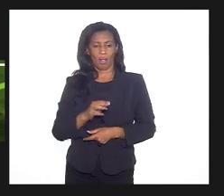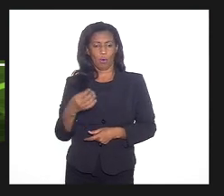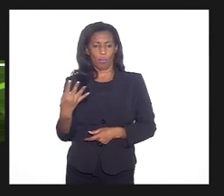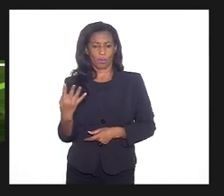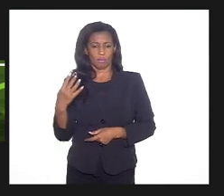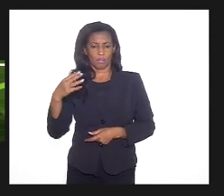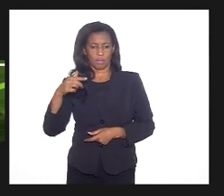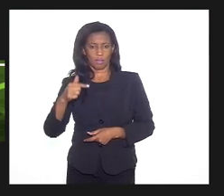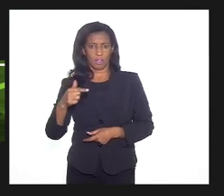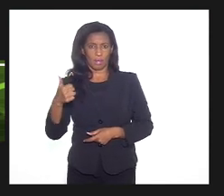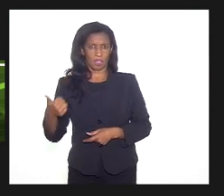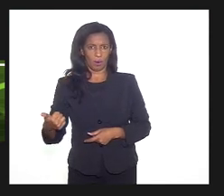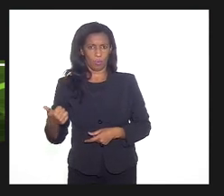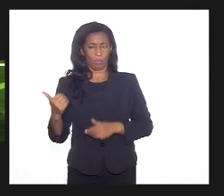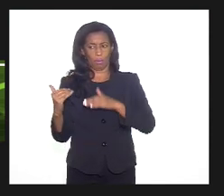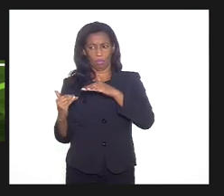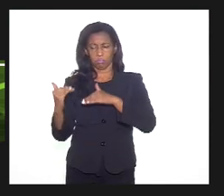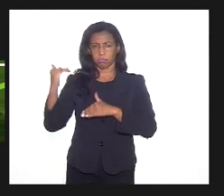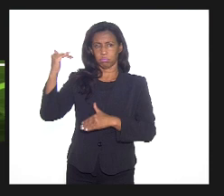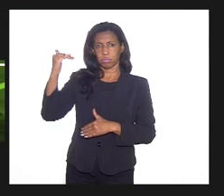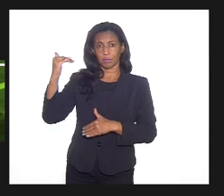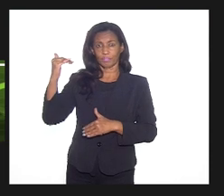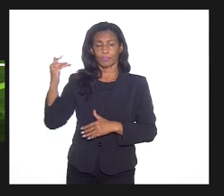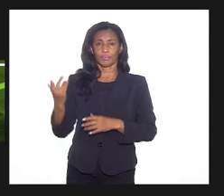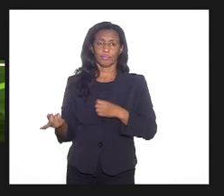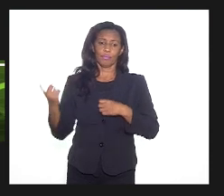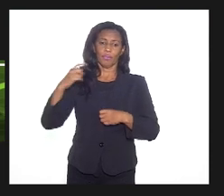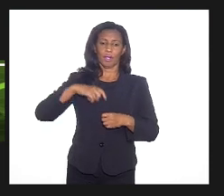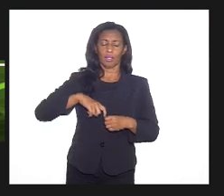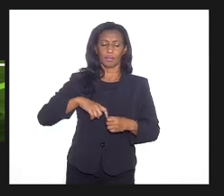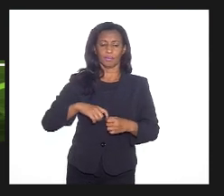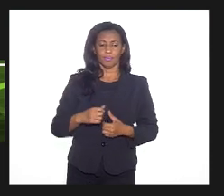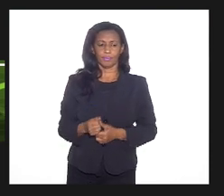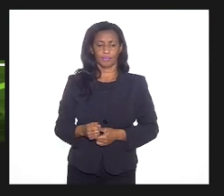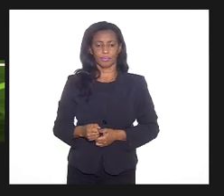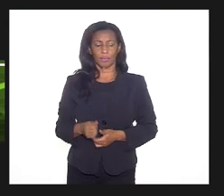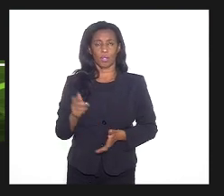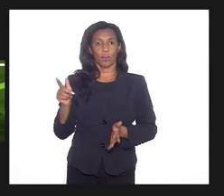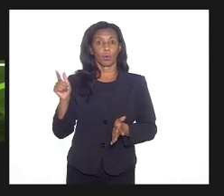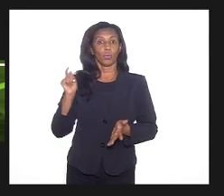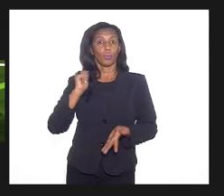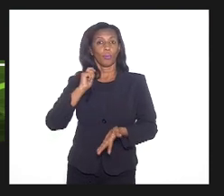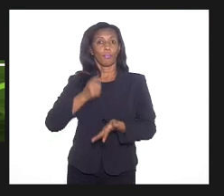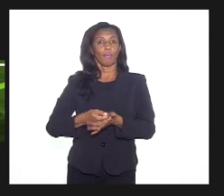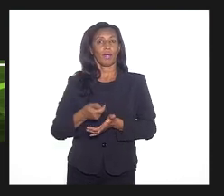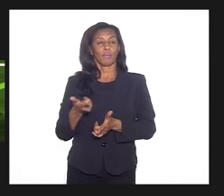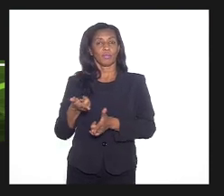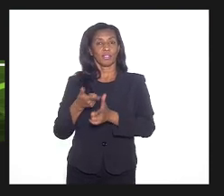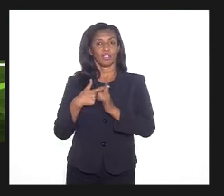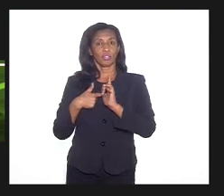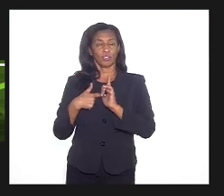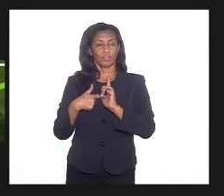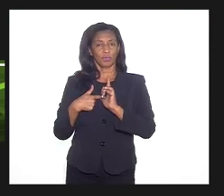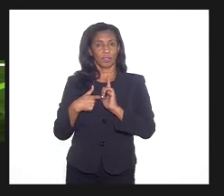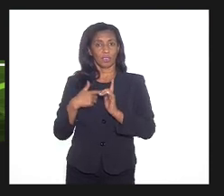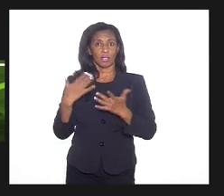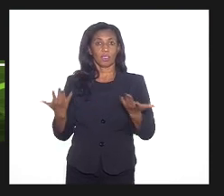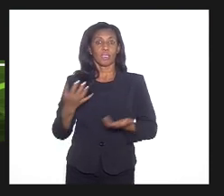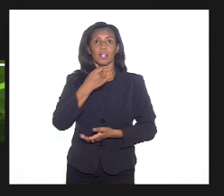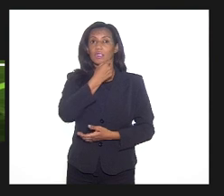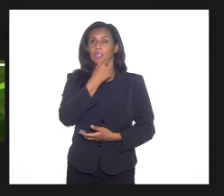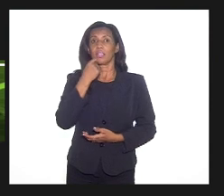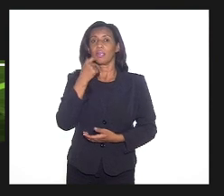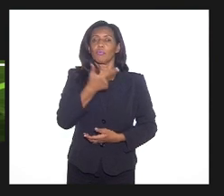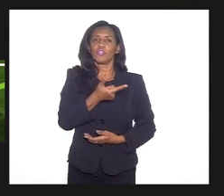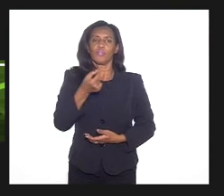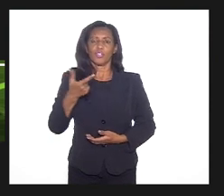crescimento fruto da retomada do pagamento normal da dívida, uma vez que em setembro de